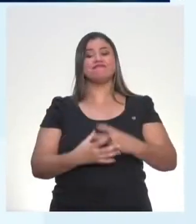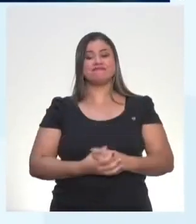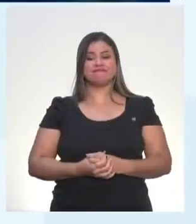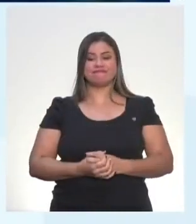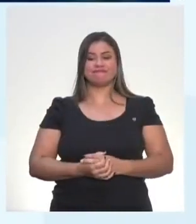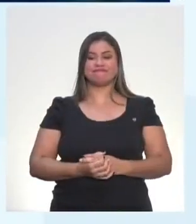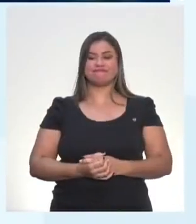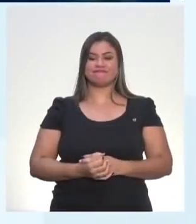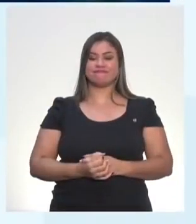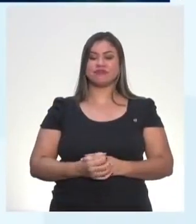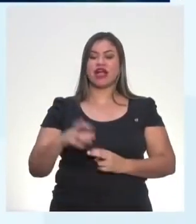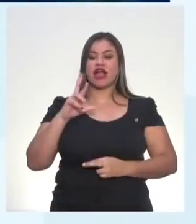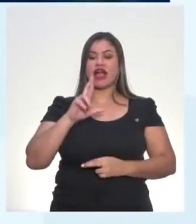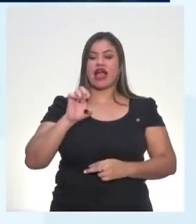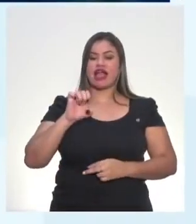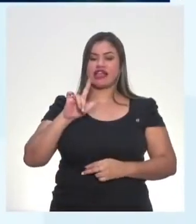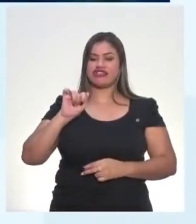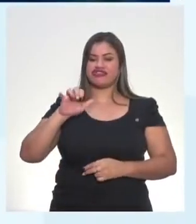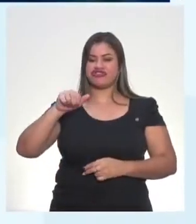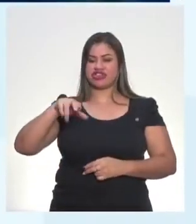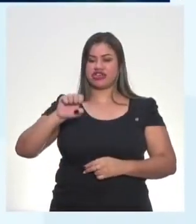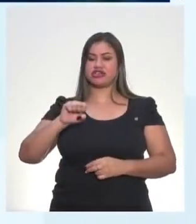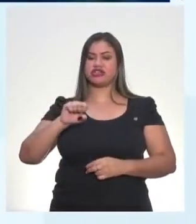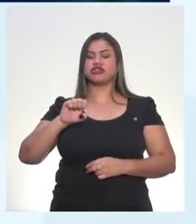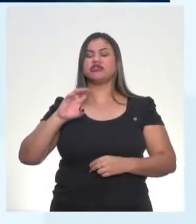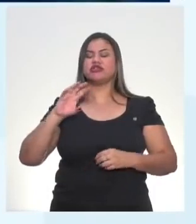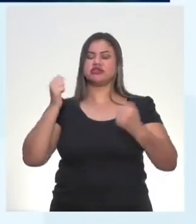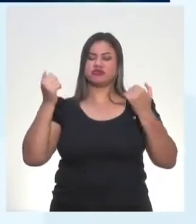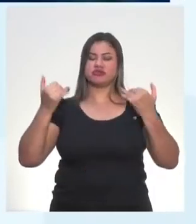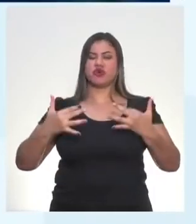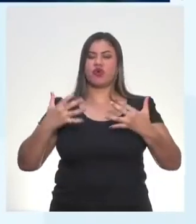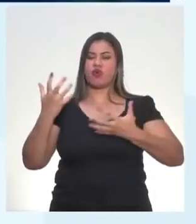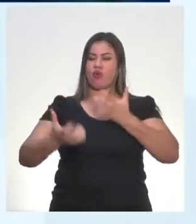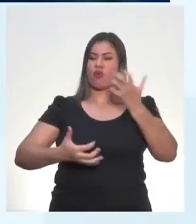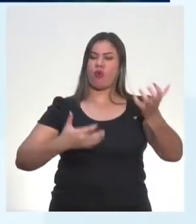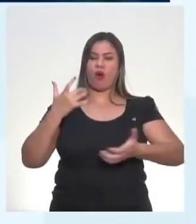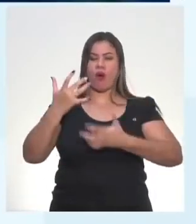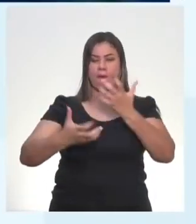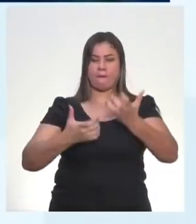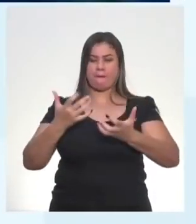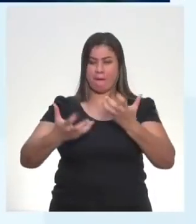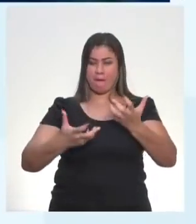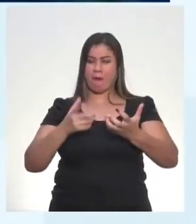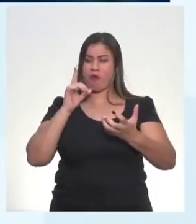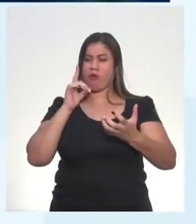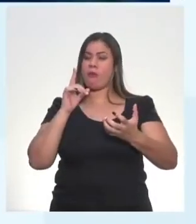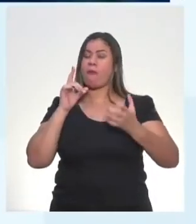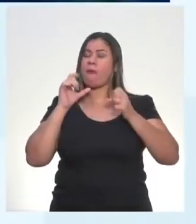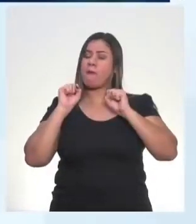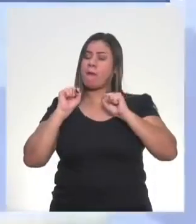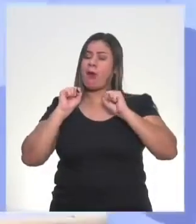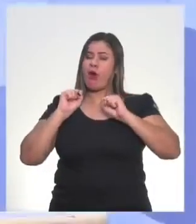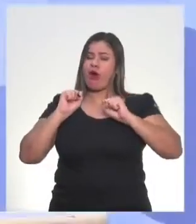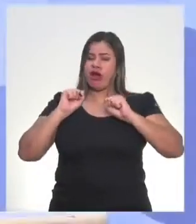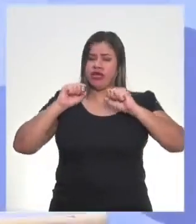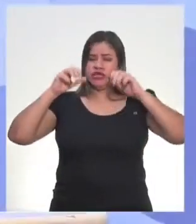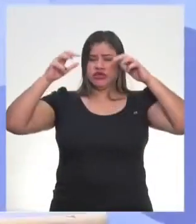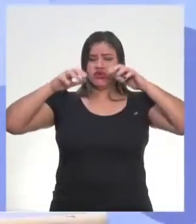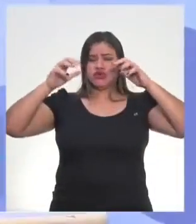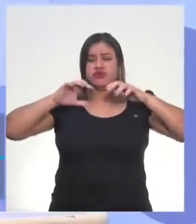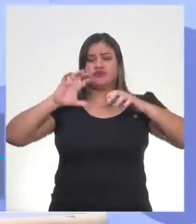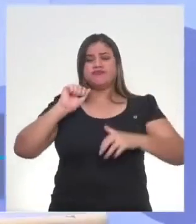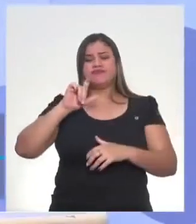Isso a Regiane comentou aqui, que a queimadas, né, podem realmente afetar, aí, levando à formação de chuva